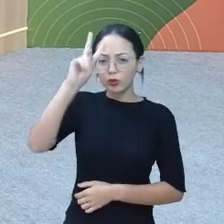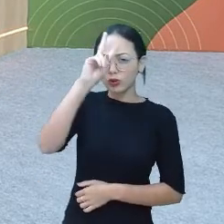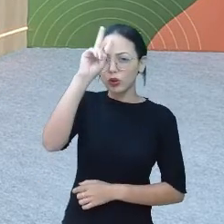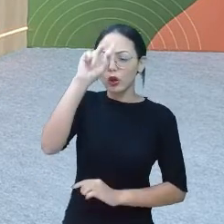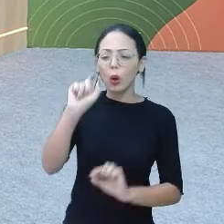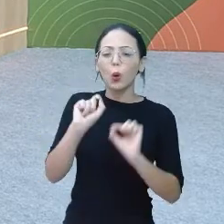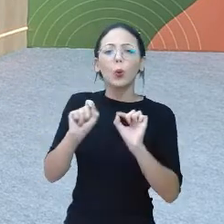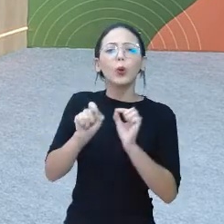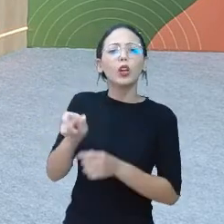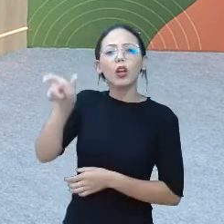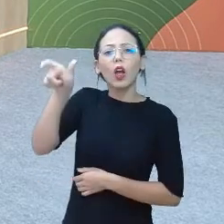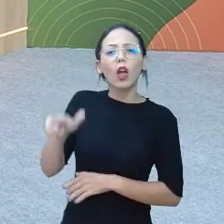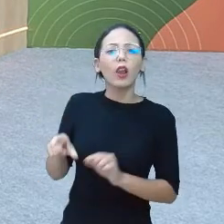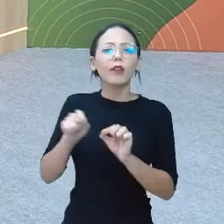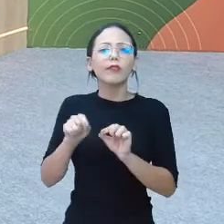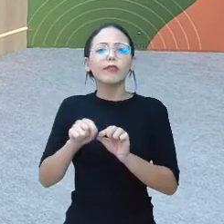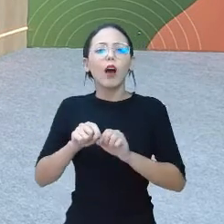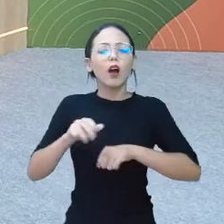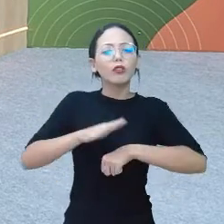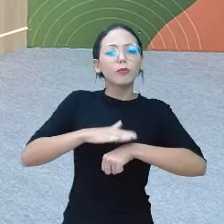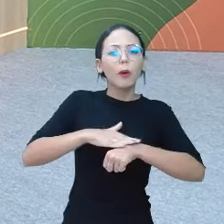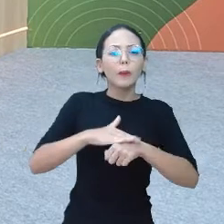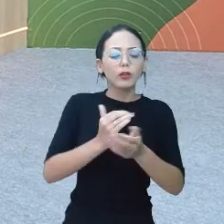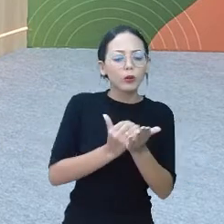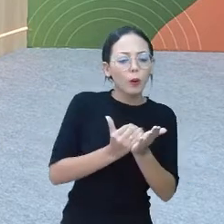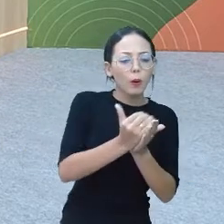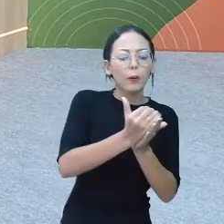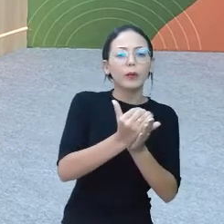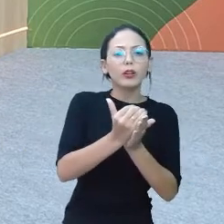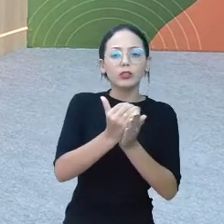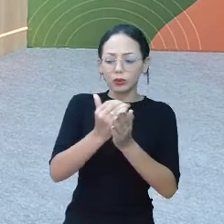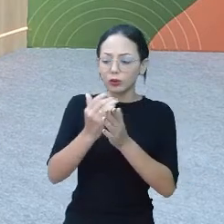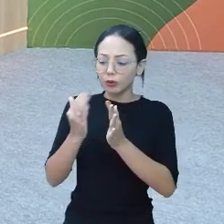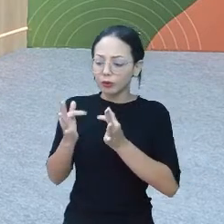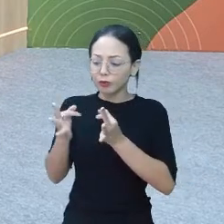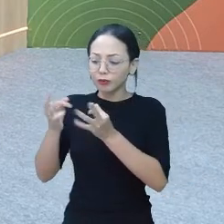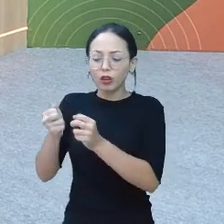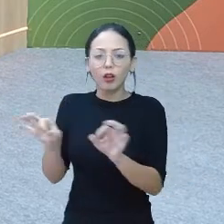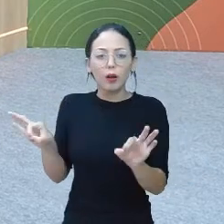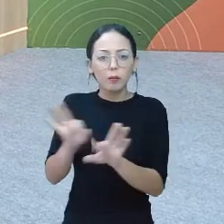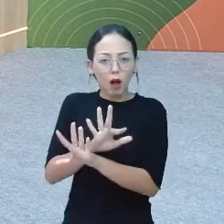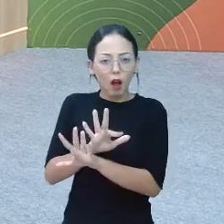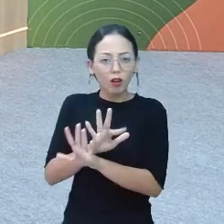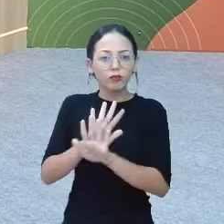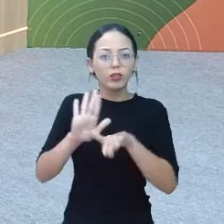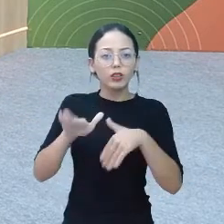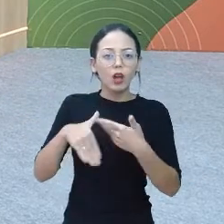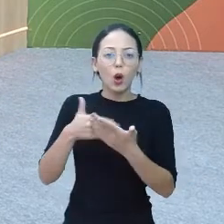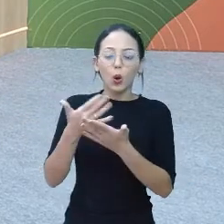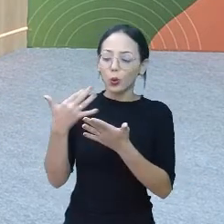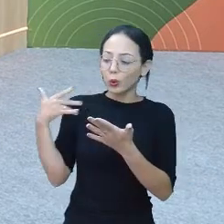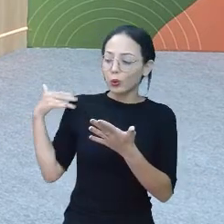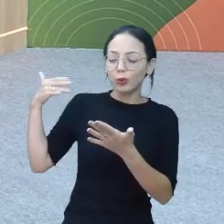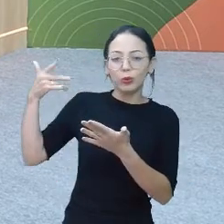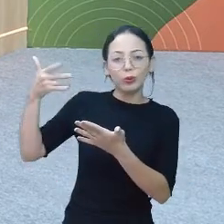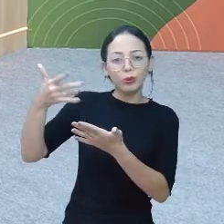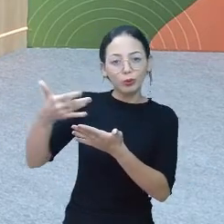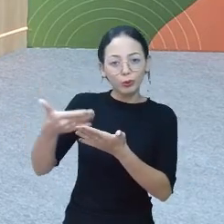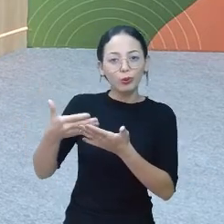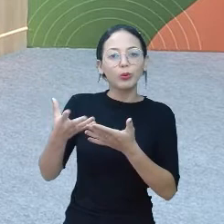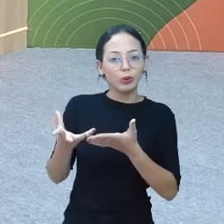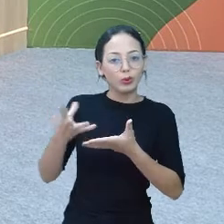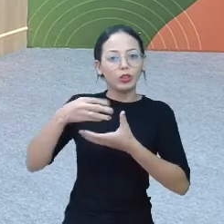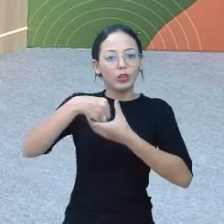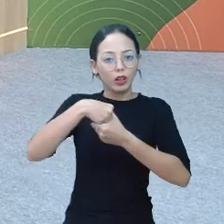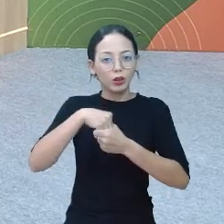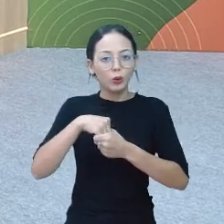seu Francisco faz durante o começo e o fim e o desfecho. Então, esse percurso que ele percorre entre o